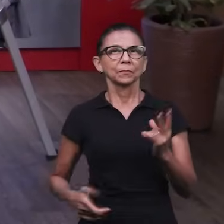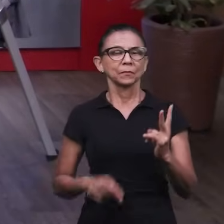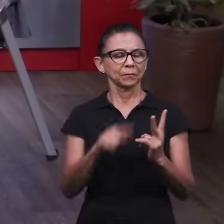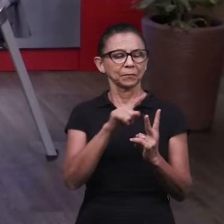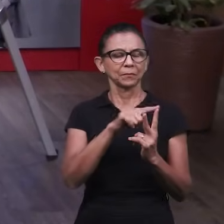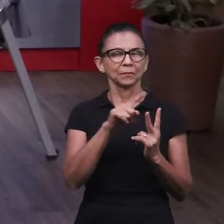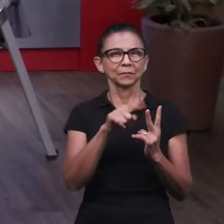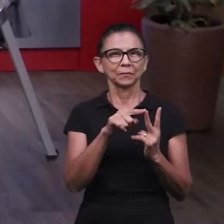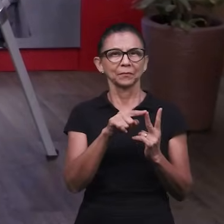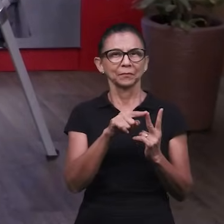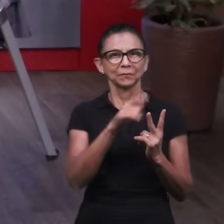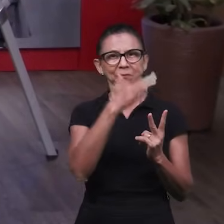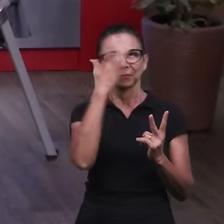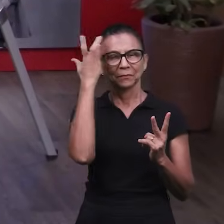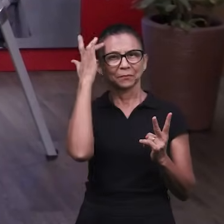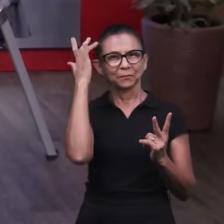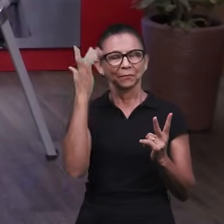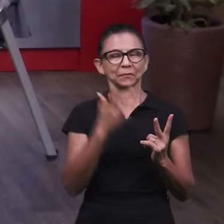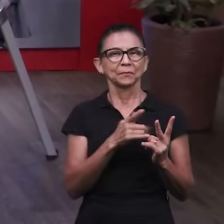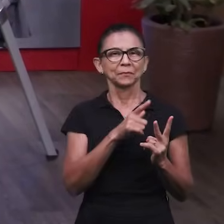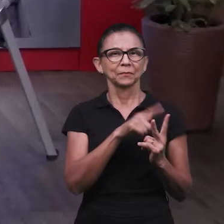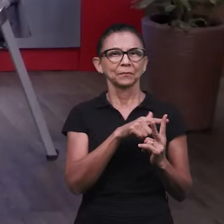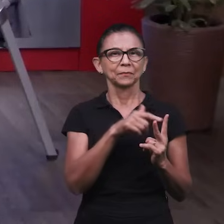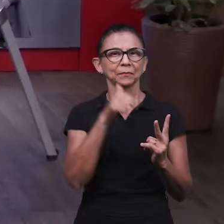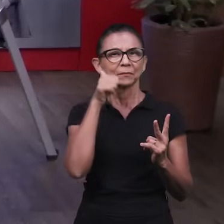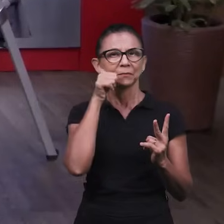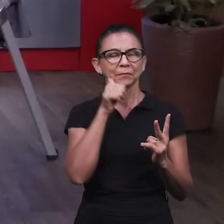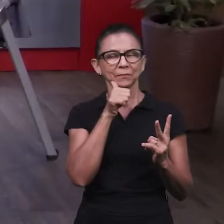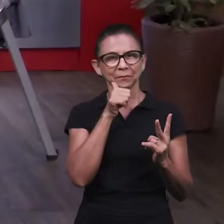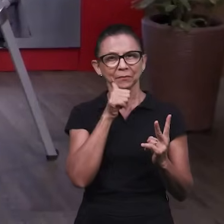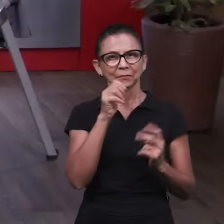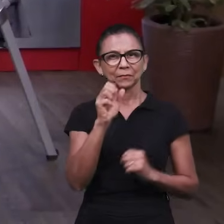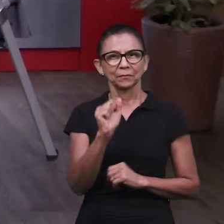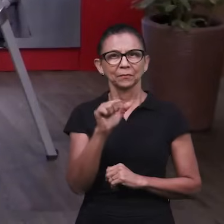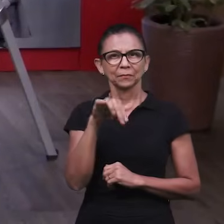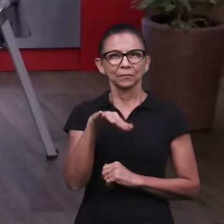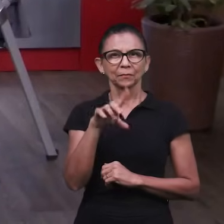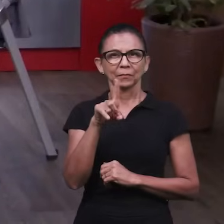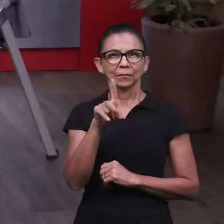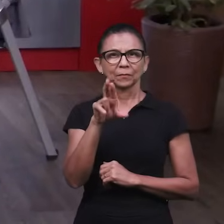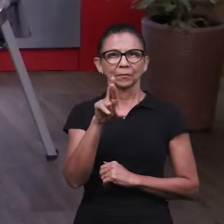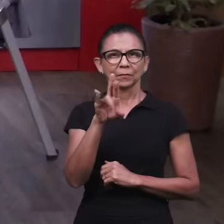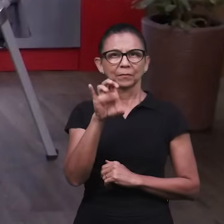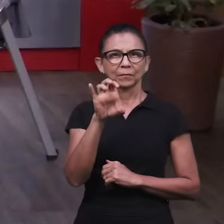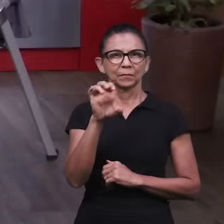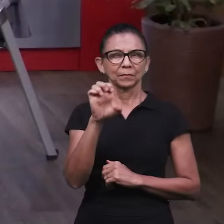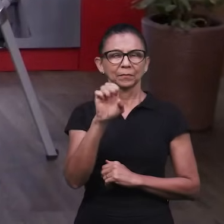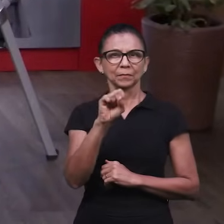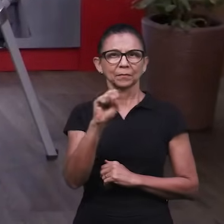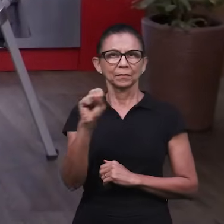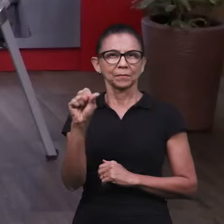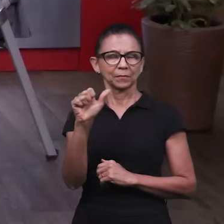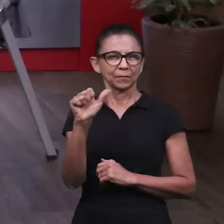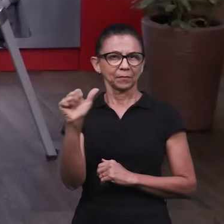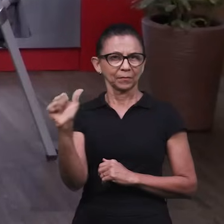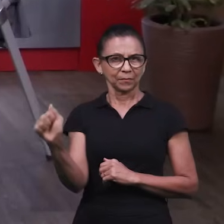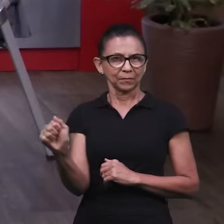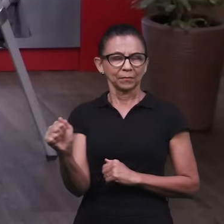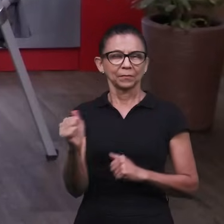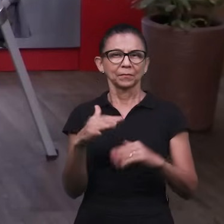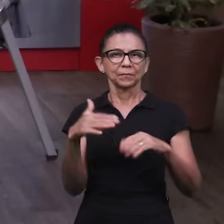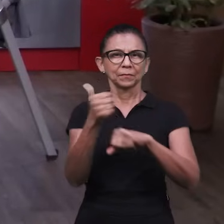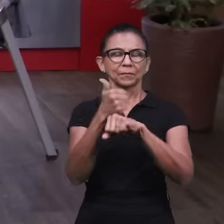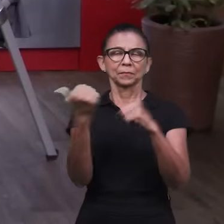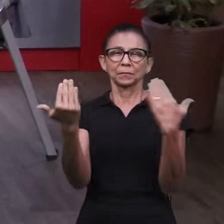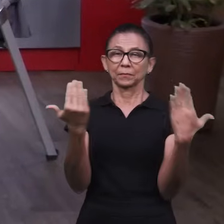aqui conosco. Doutora Andressa Prates, nossa irmã, que é psicóloga clínica, a paz do Senhor. A paz do